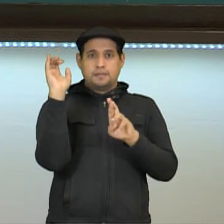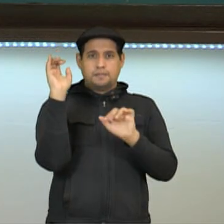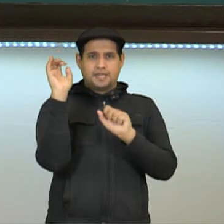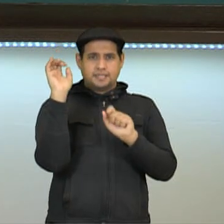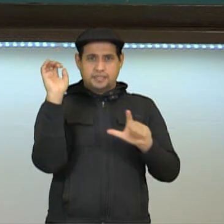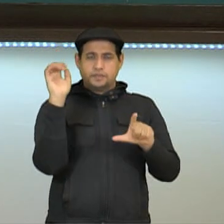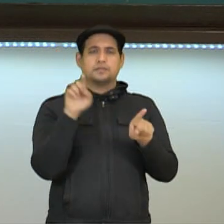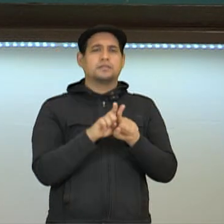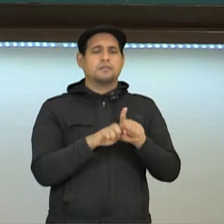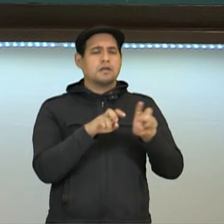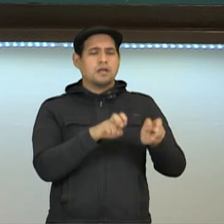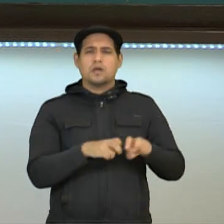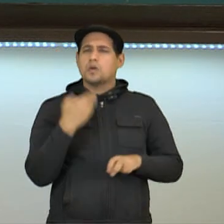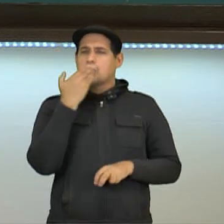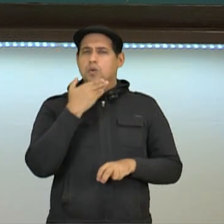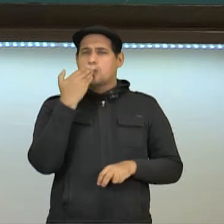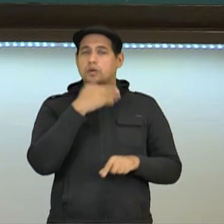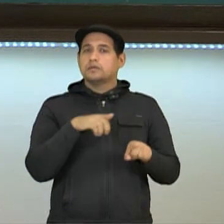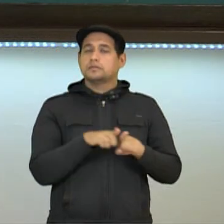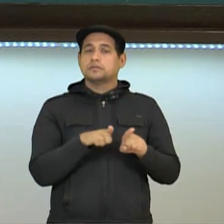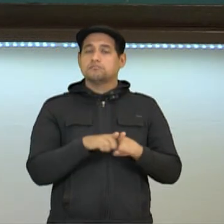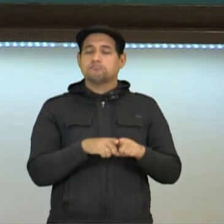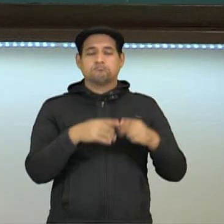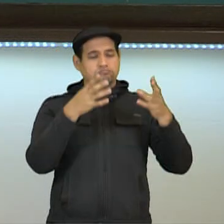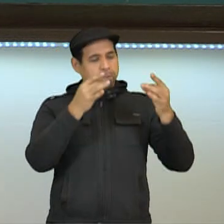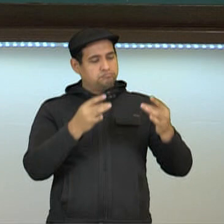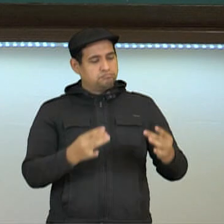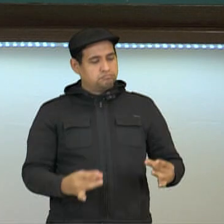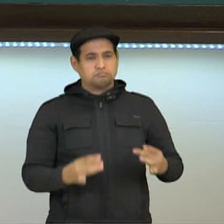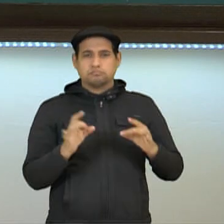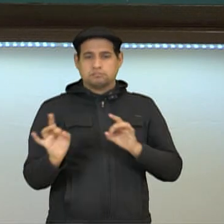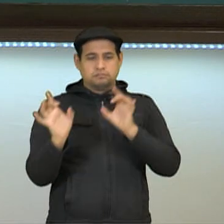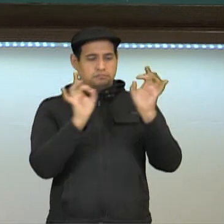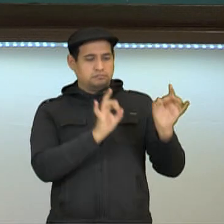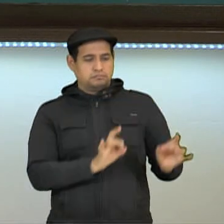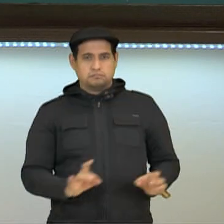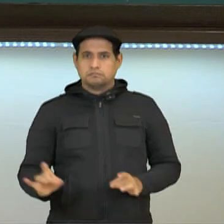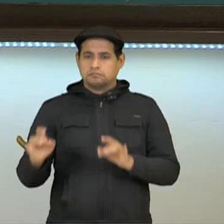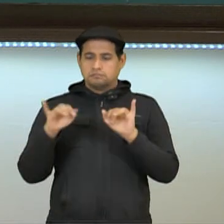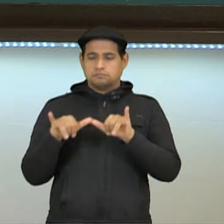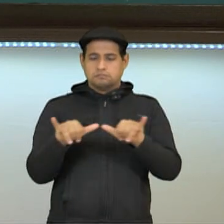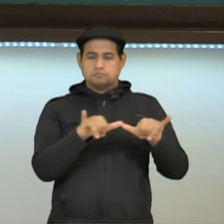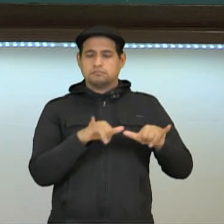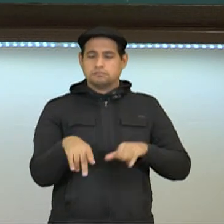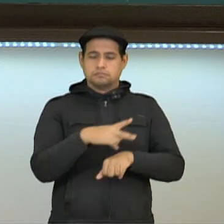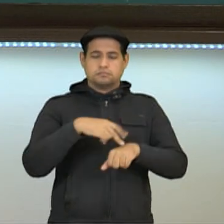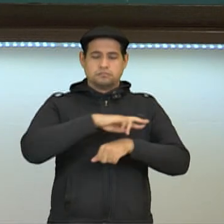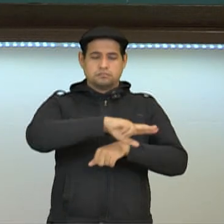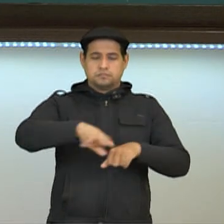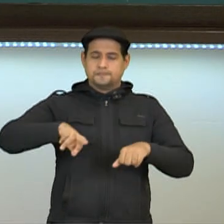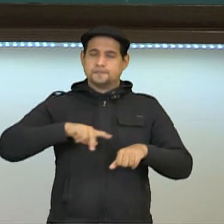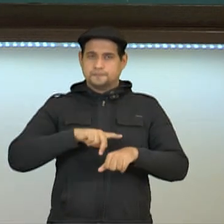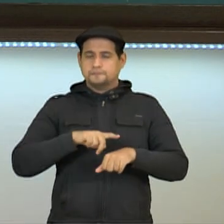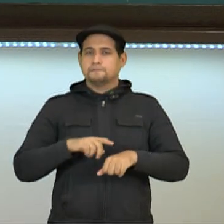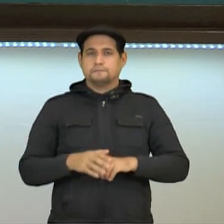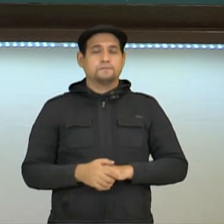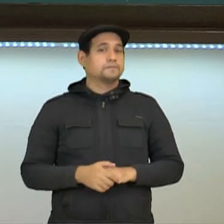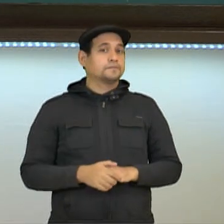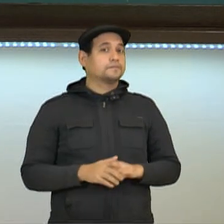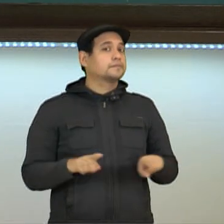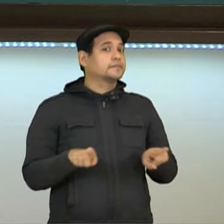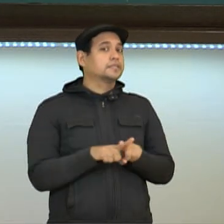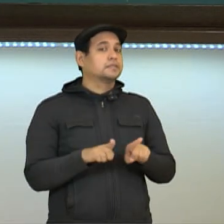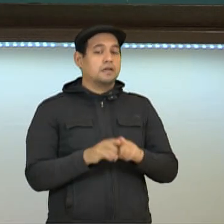então o cultivo do açúcar, especificamente para a comercialização no mercado internacional, né?